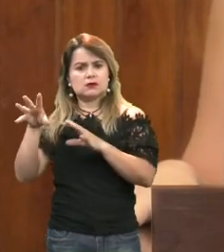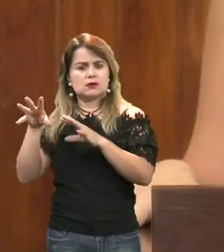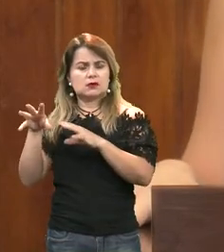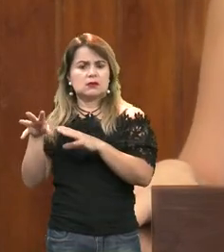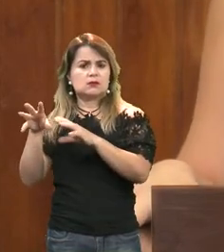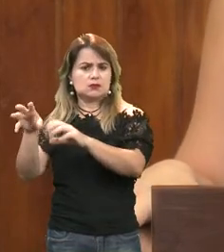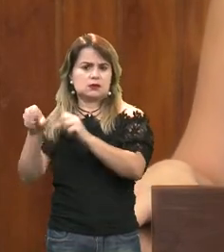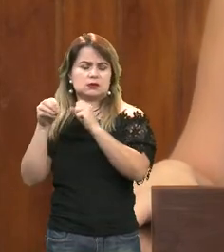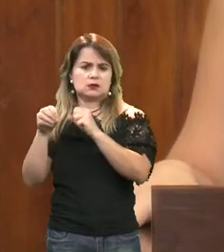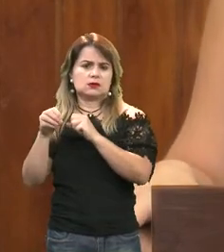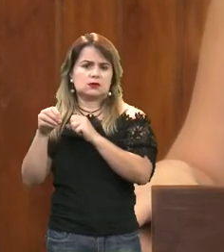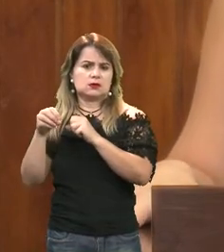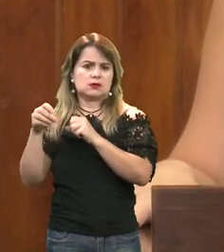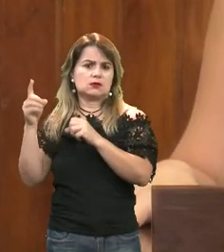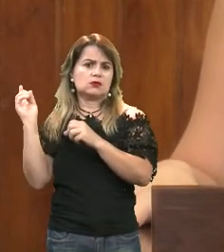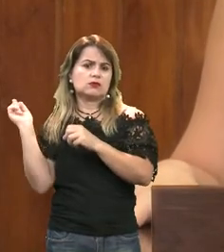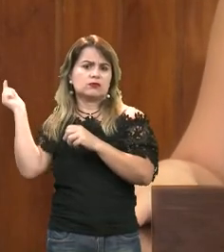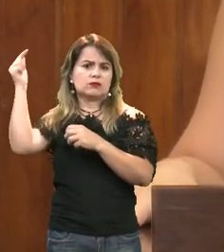cannabis.